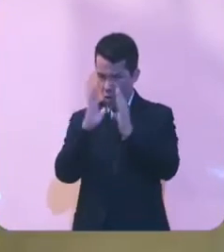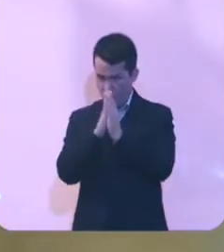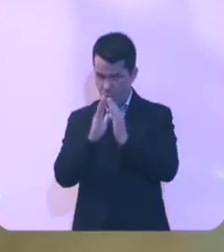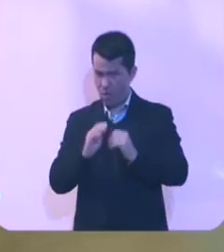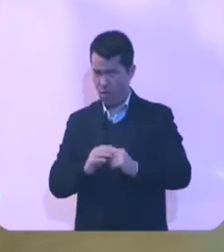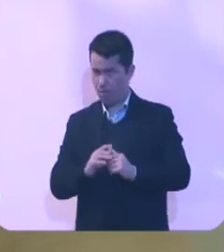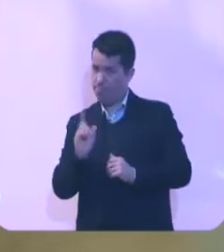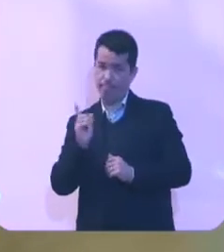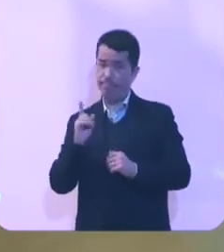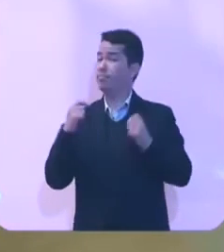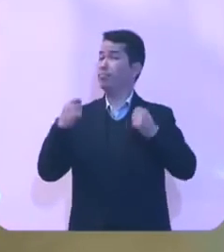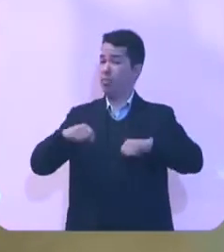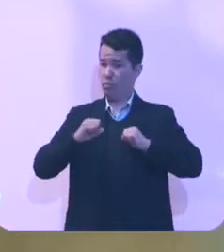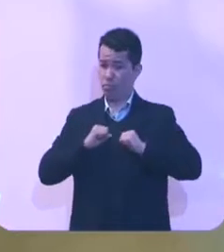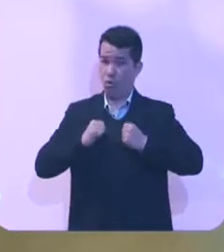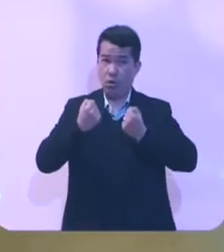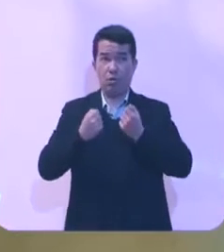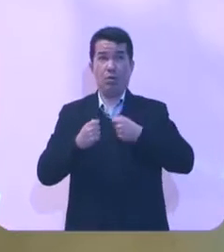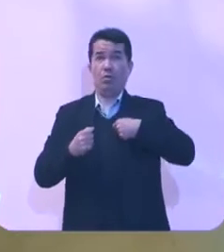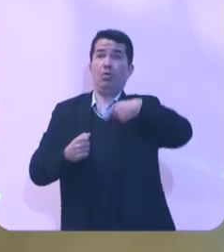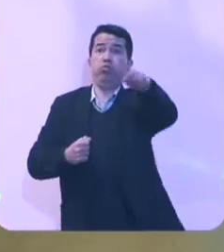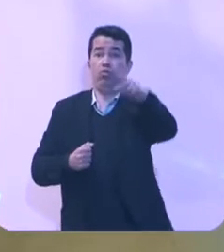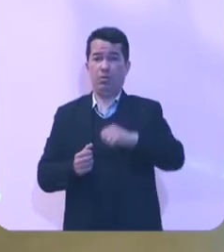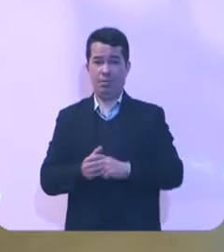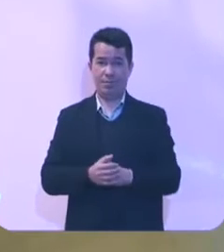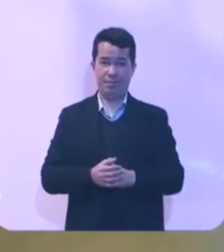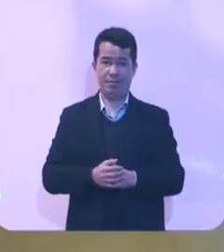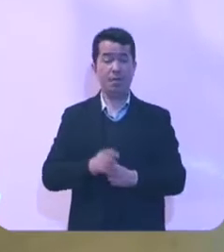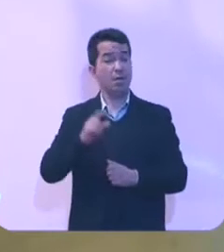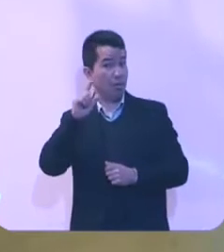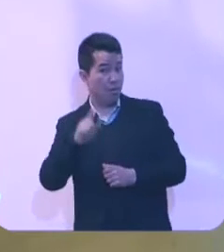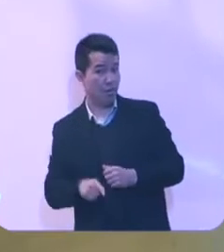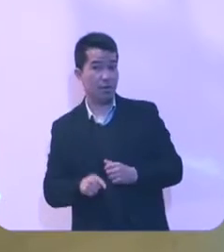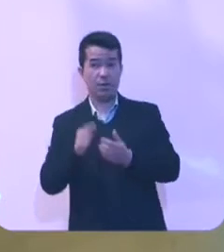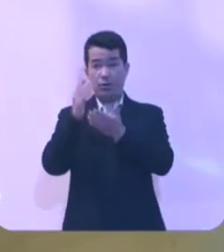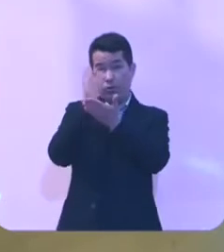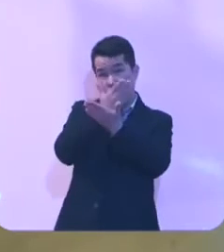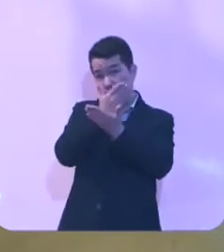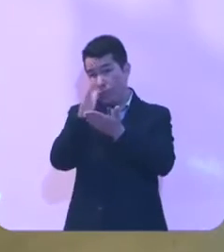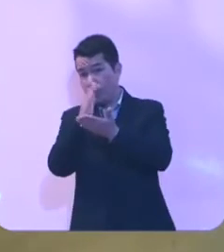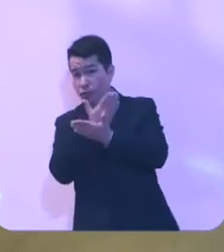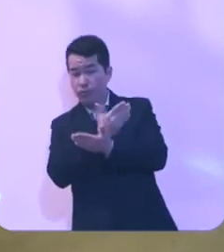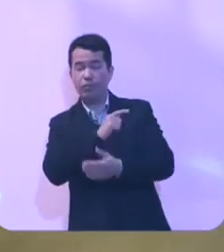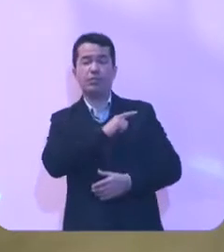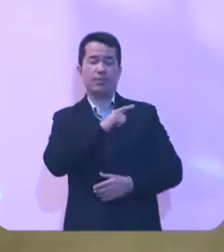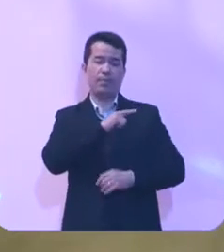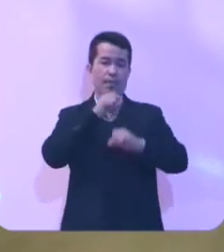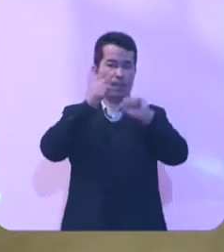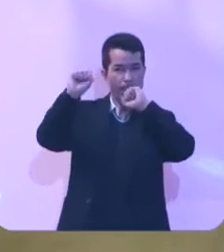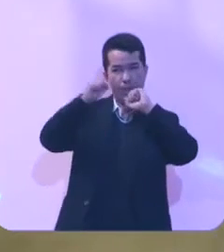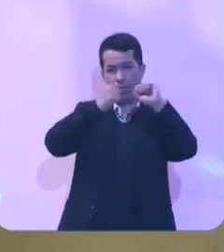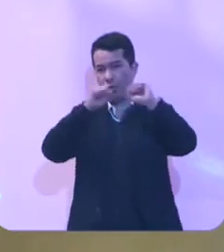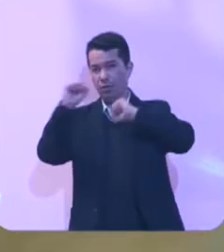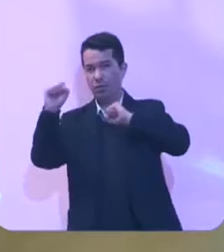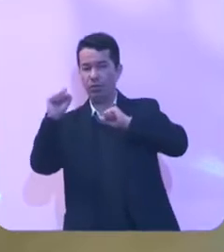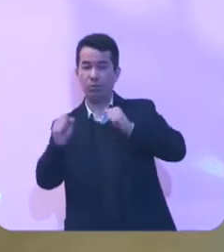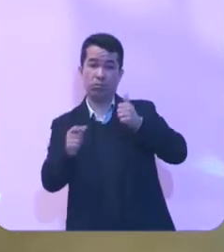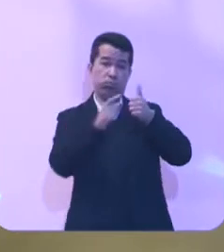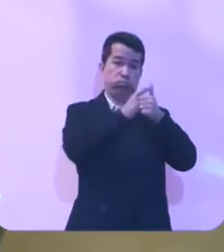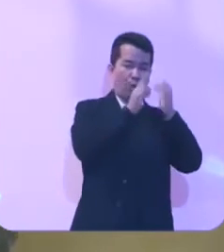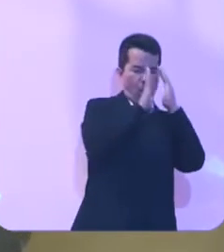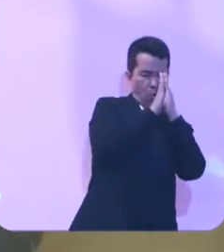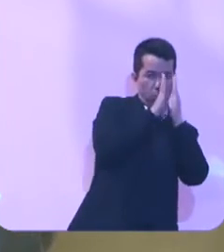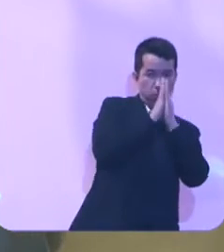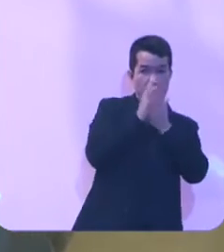gente tem que agir. E é disso que essa segunda parte desse salmo vai nos ensinar. Quais